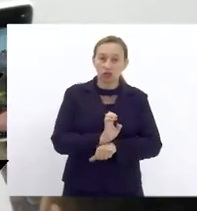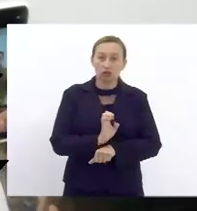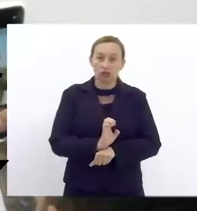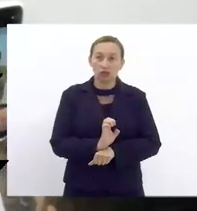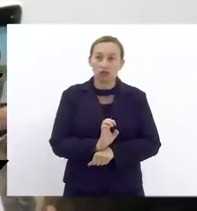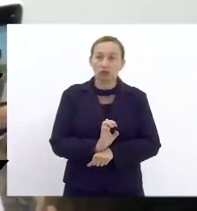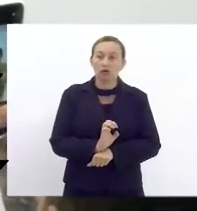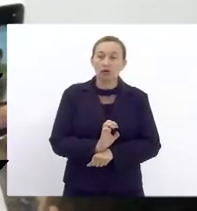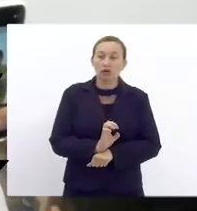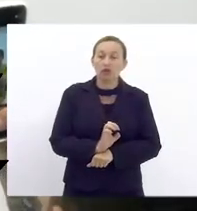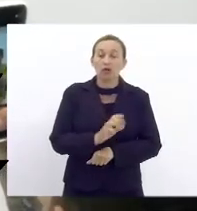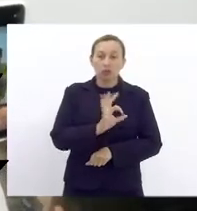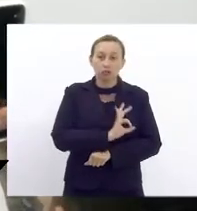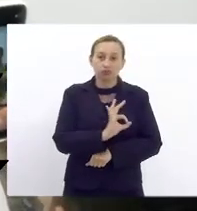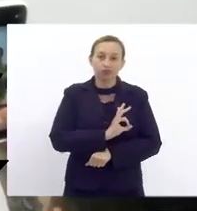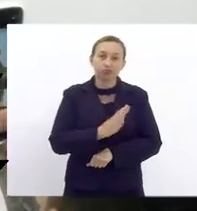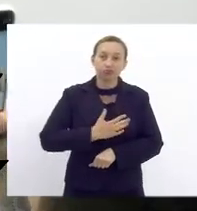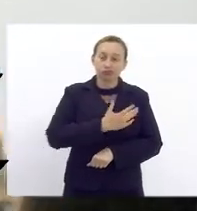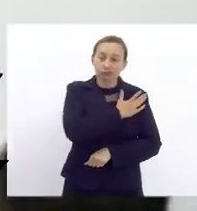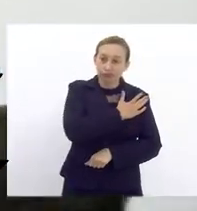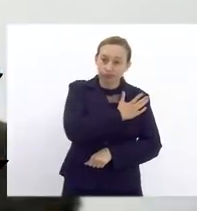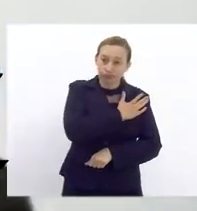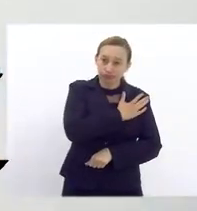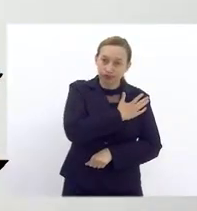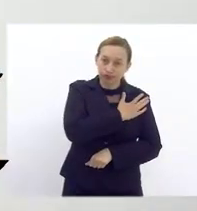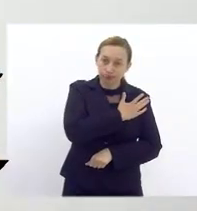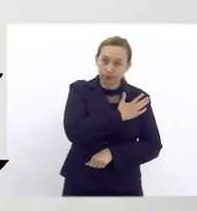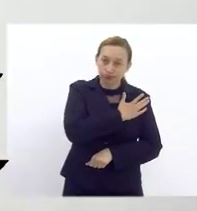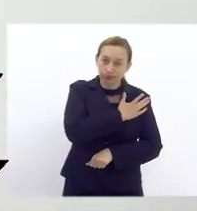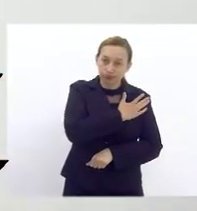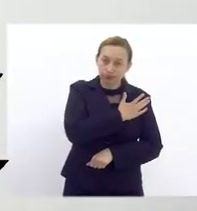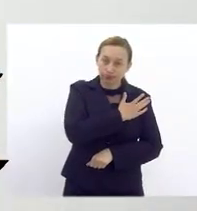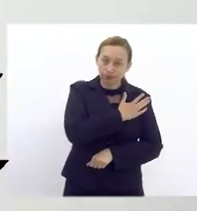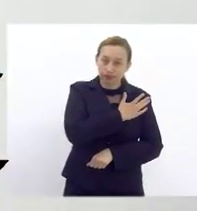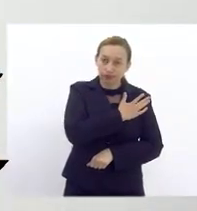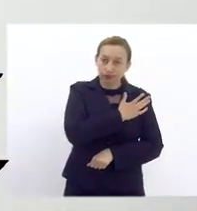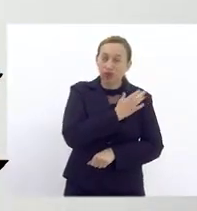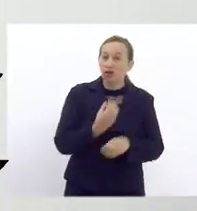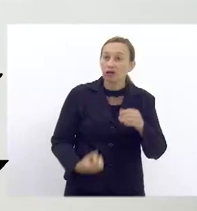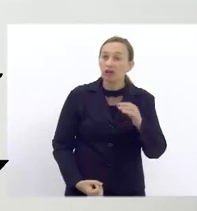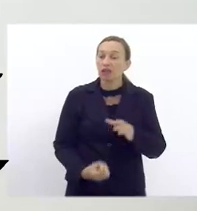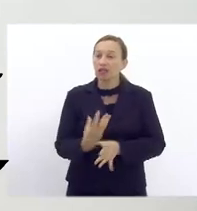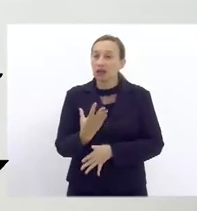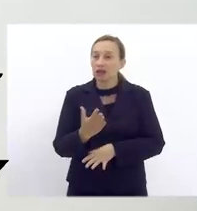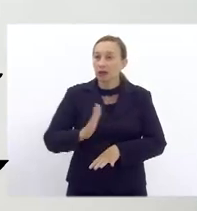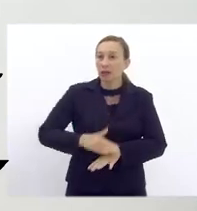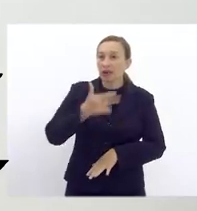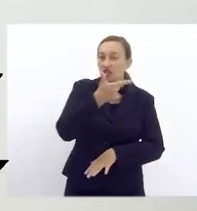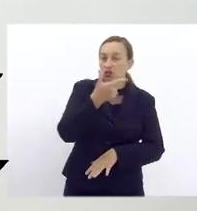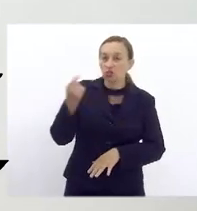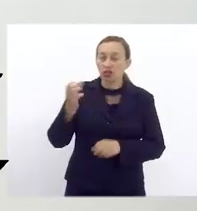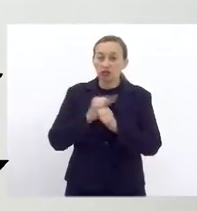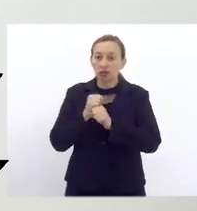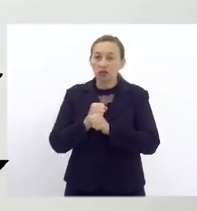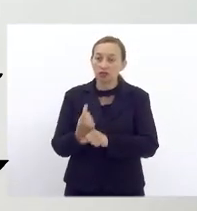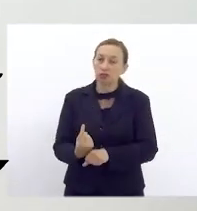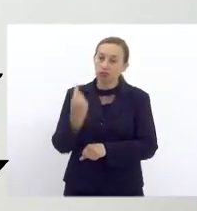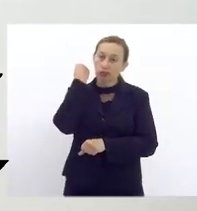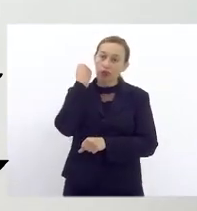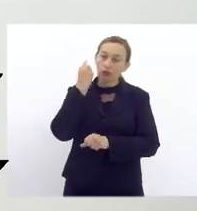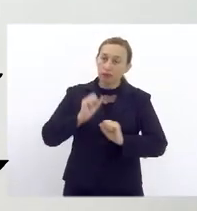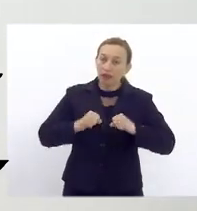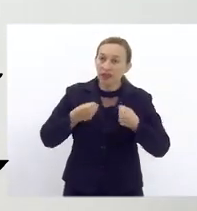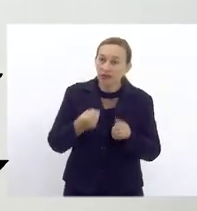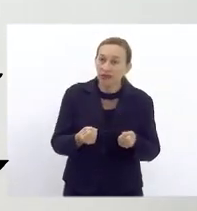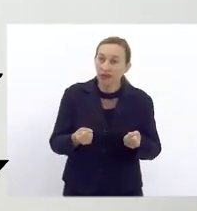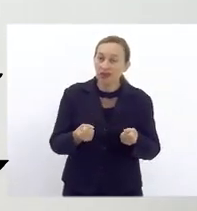bem como a polícia militar e a polícia a polícia Imperial é criada há mais de 200 anos atrás para defender